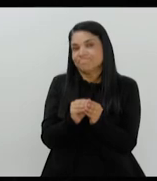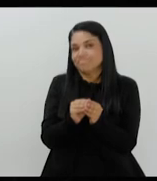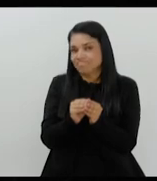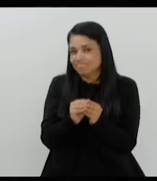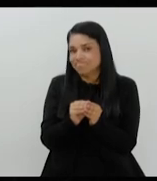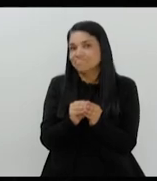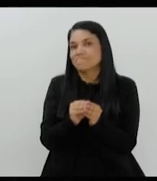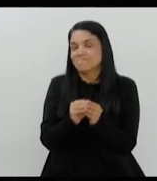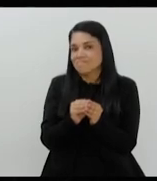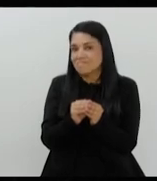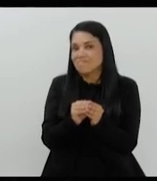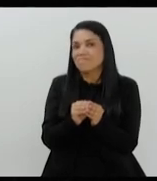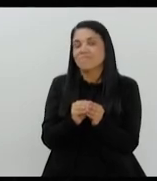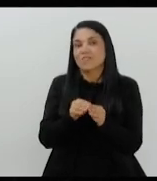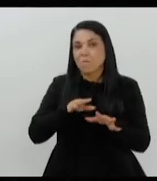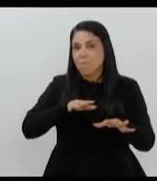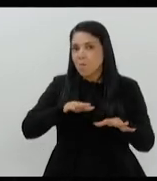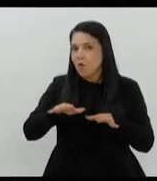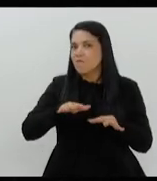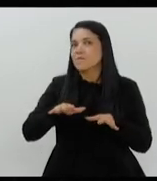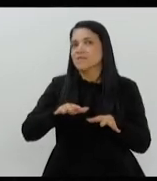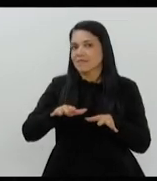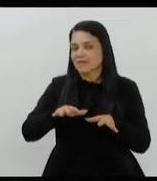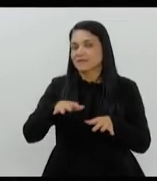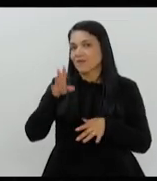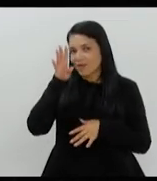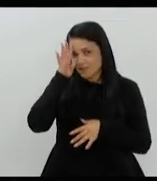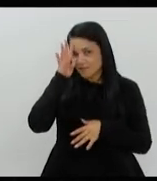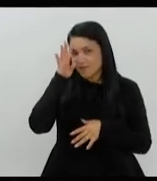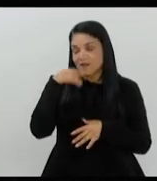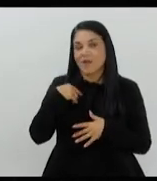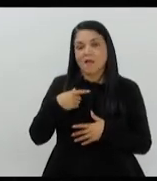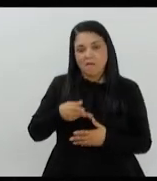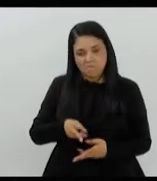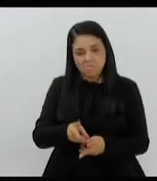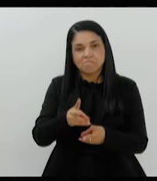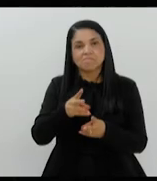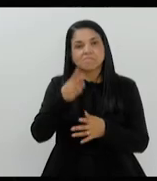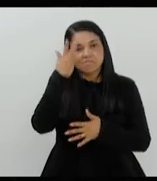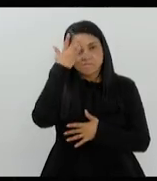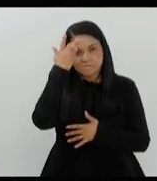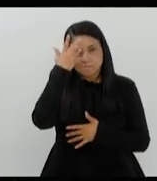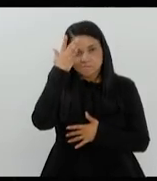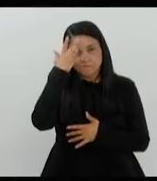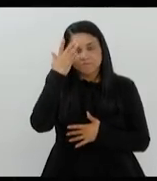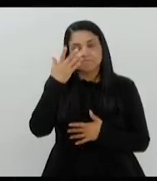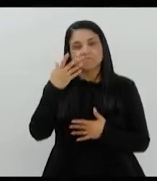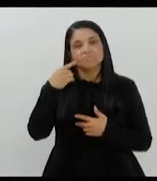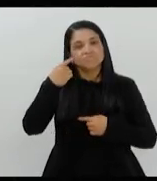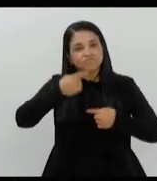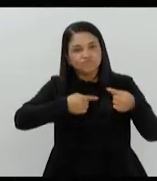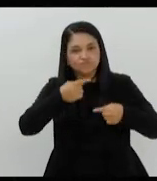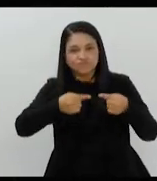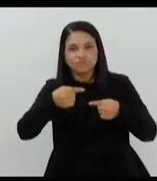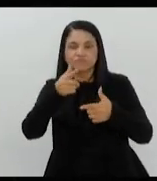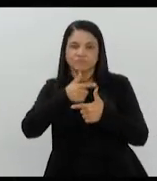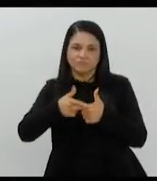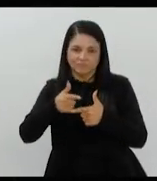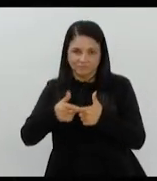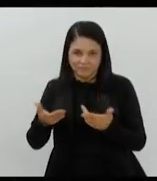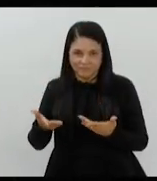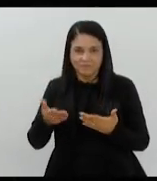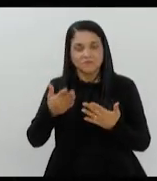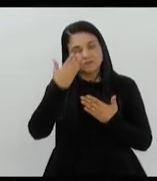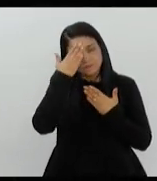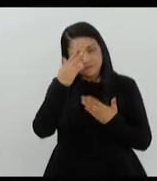né? E continuaremos, no dia de amanhã, desdobrando essas questões. Muito obrigado, senhora